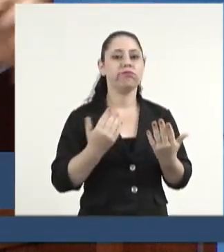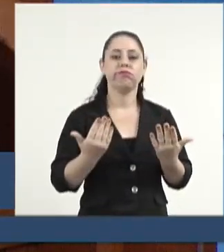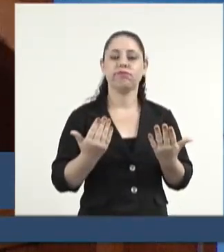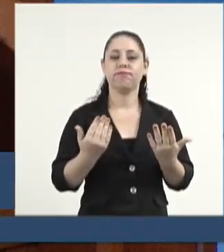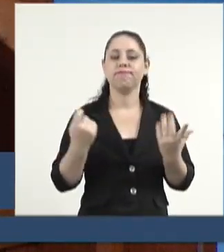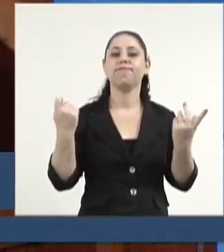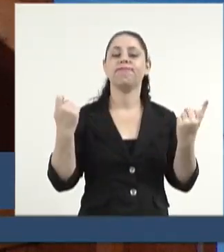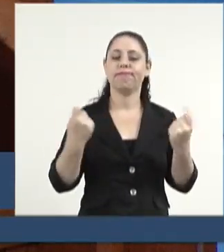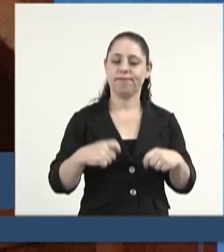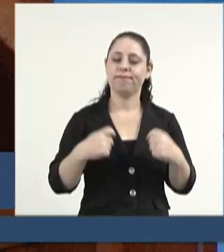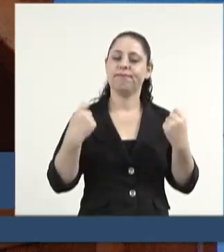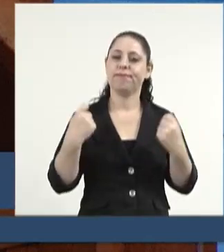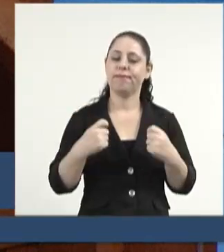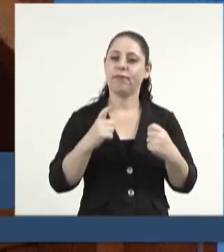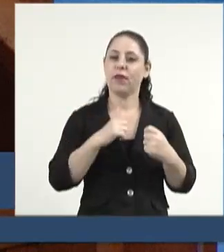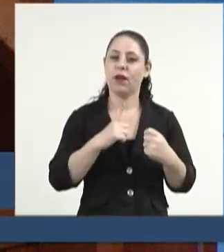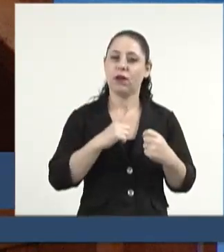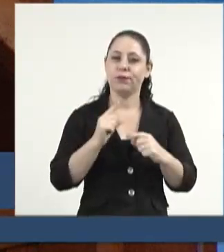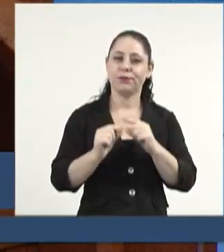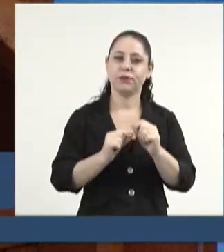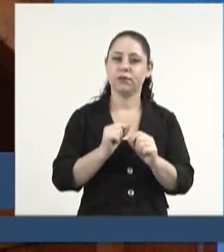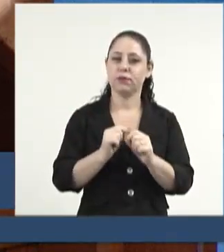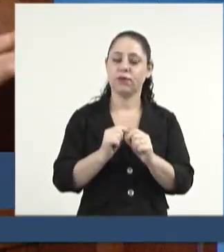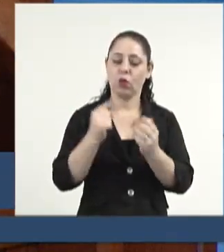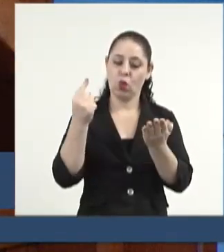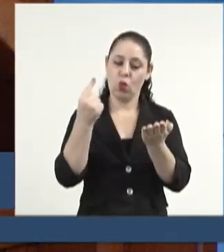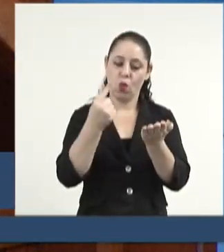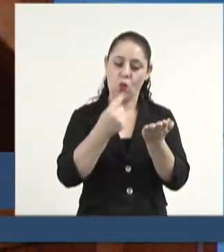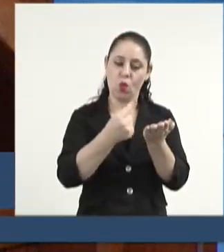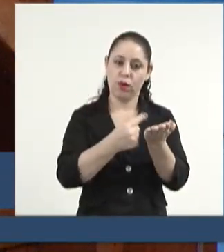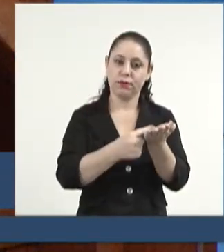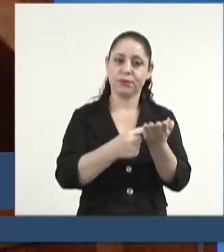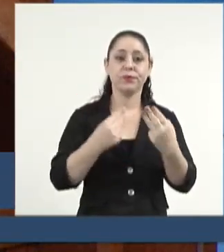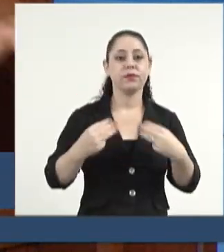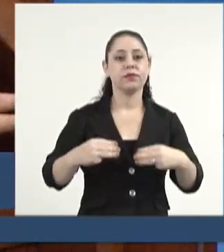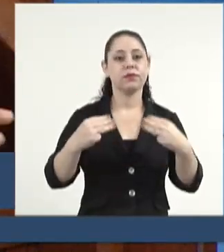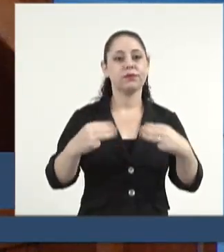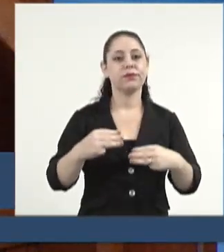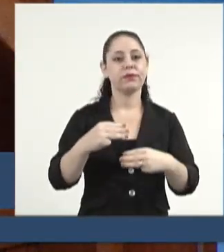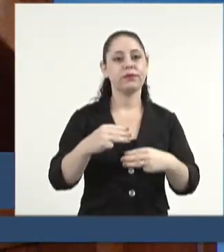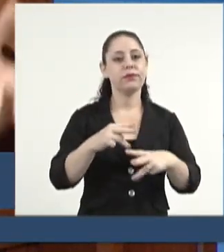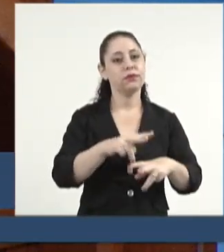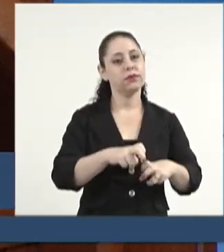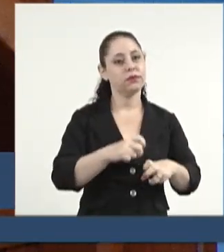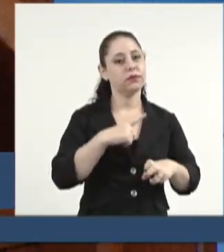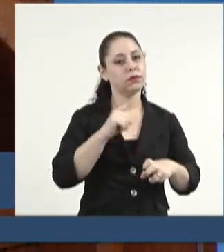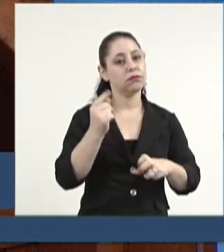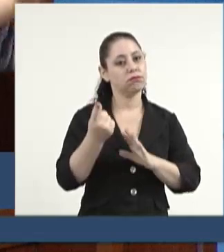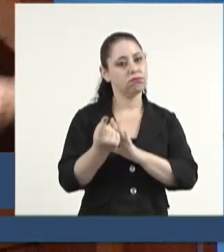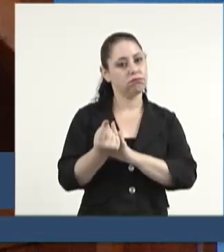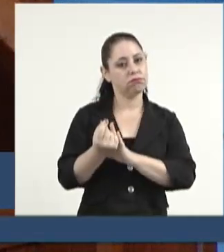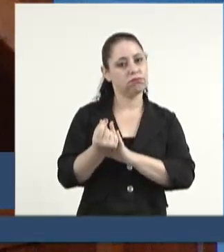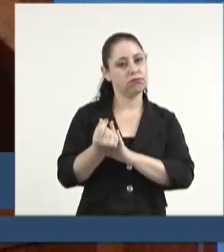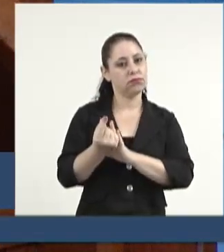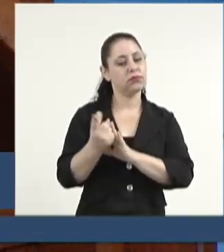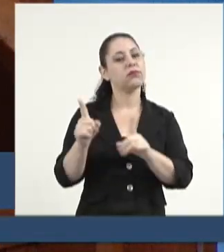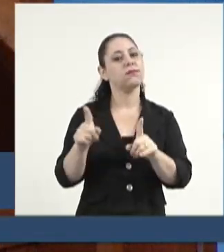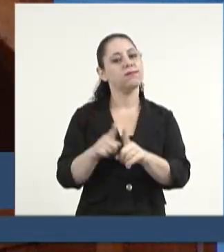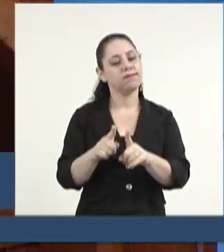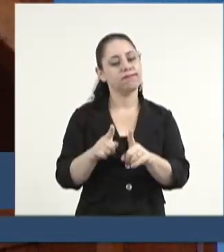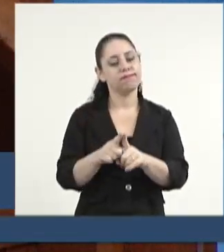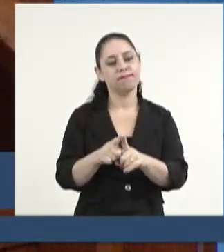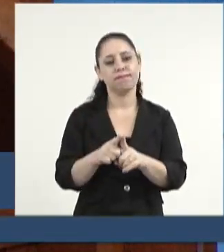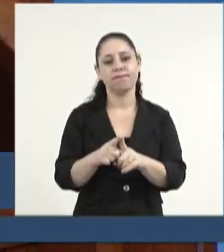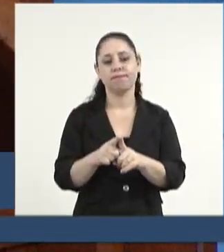dependência de um acordo com o ministro da Fazenda. Trata-se de dinheiro e,